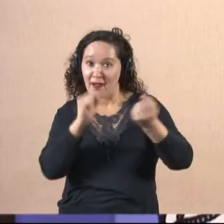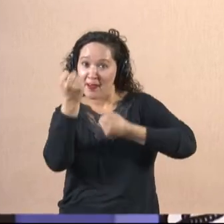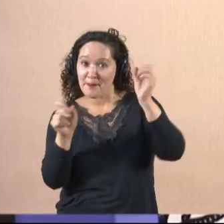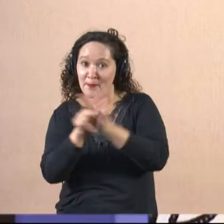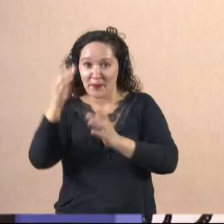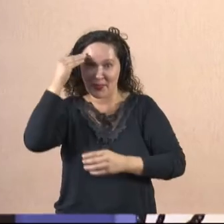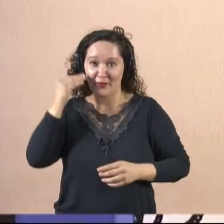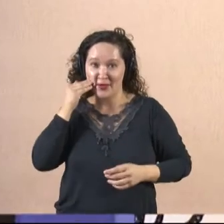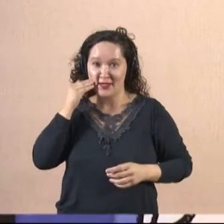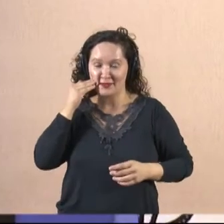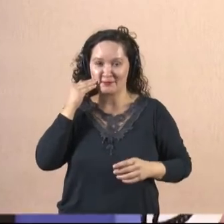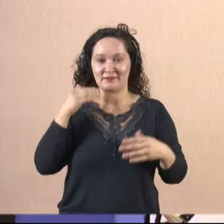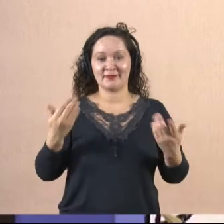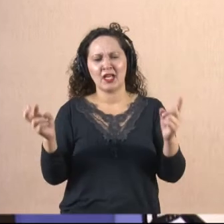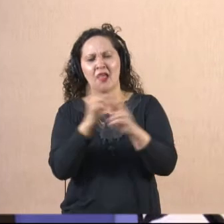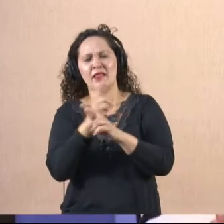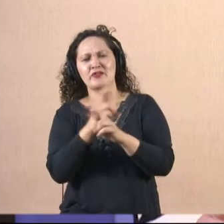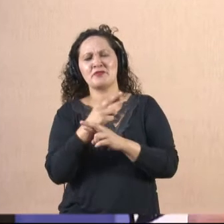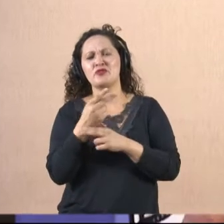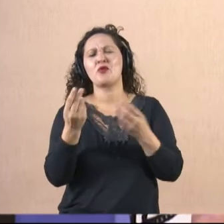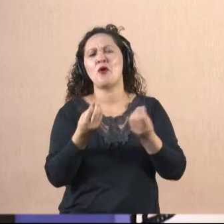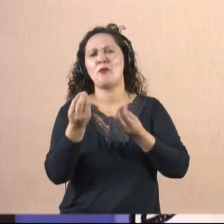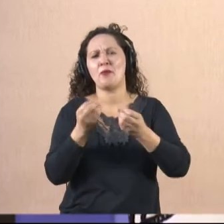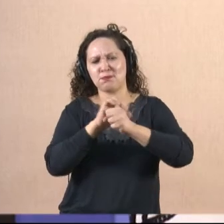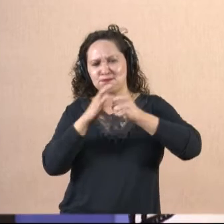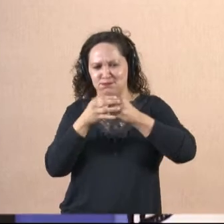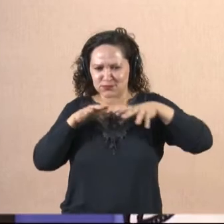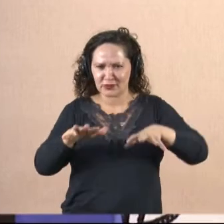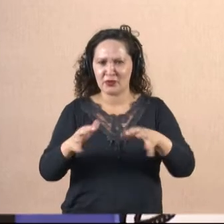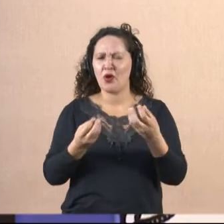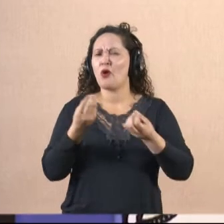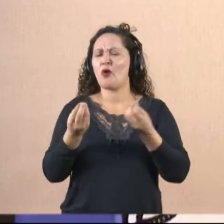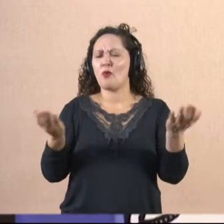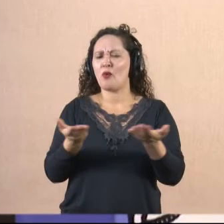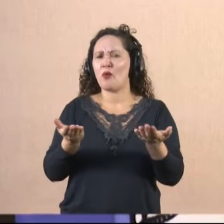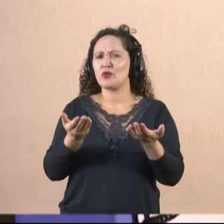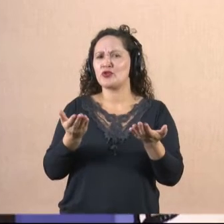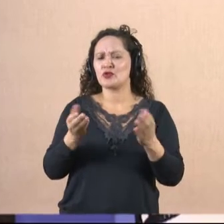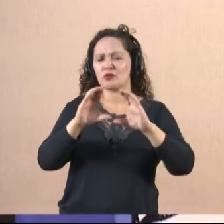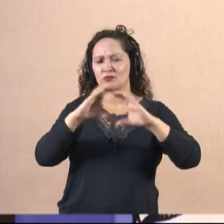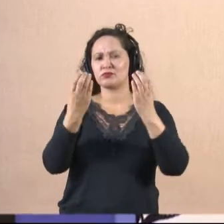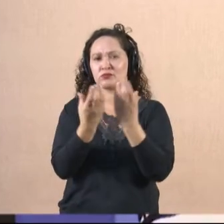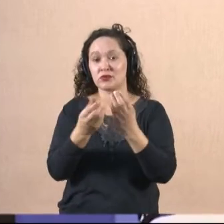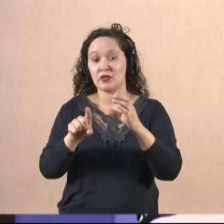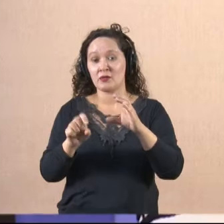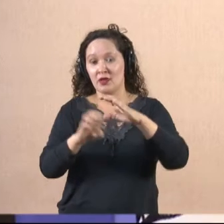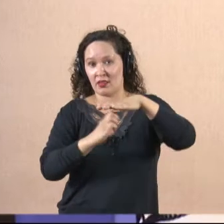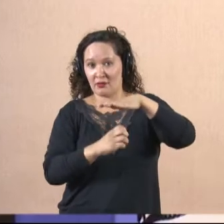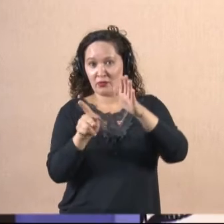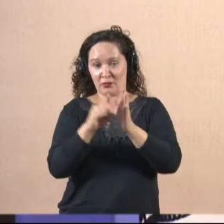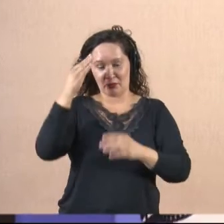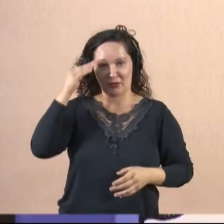empresas coreanas investindo relativamente à situação da pandemia qual a atual situação da comunidade e das